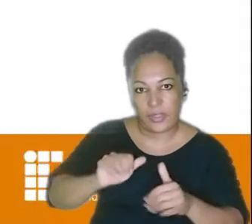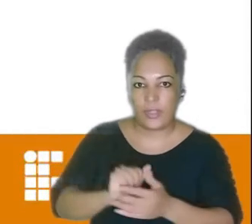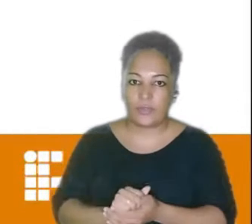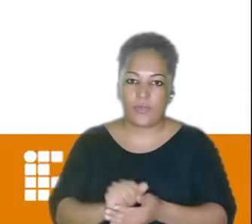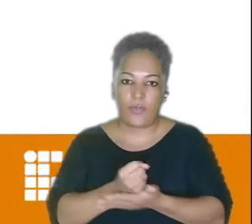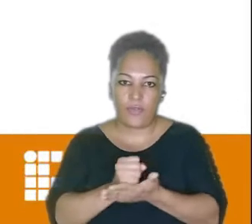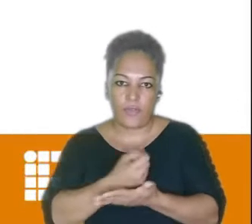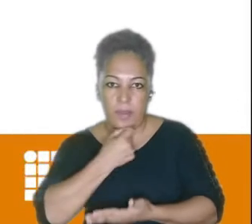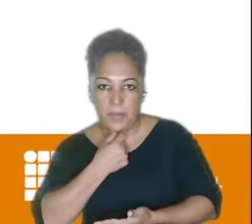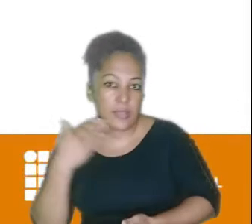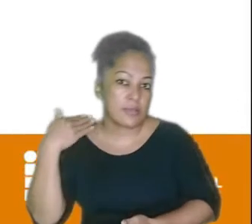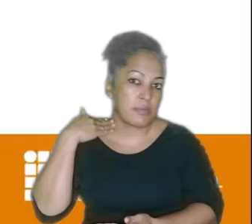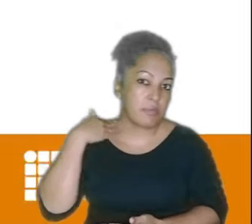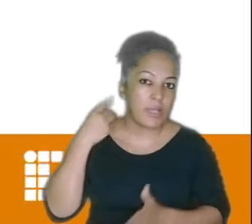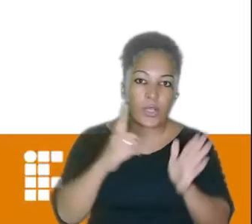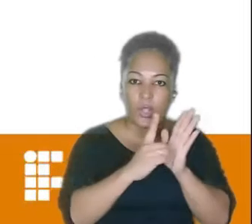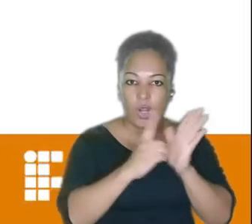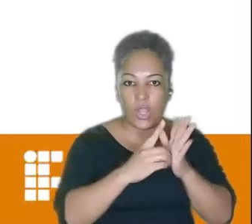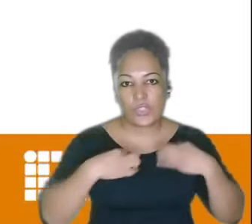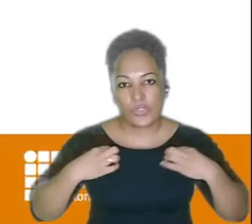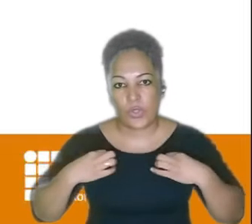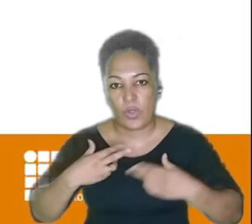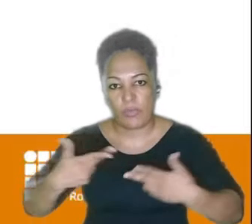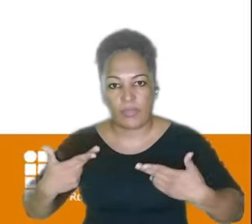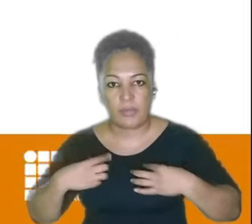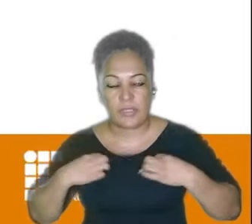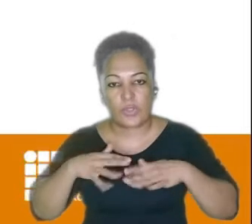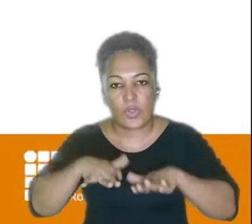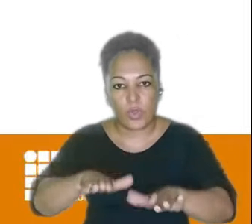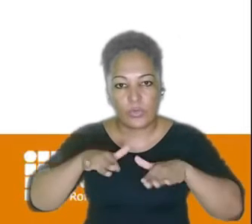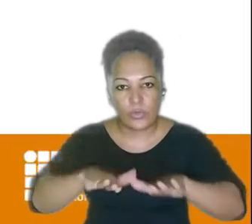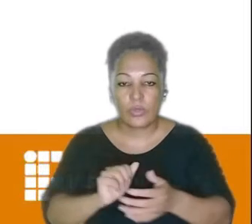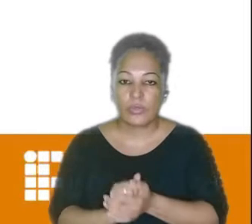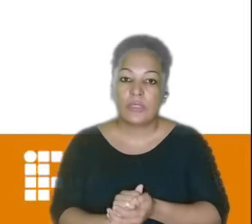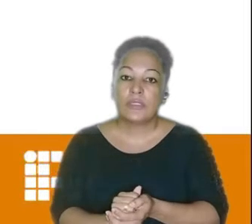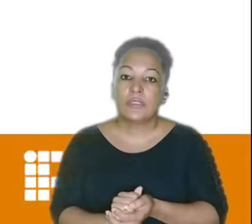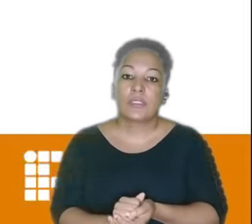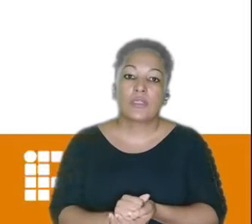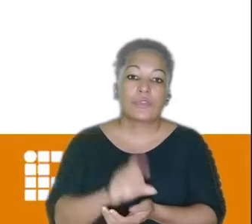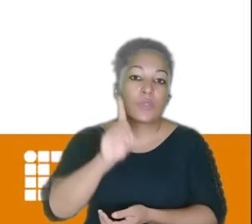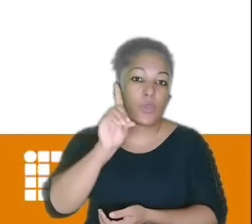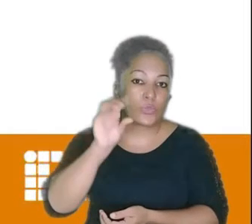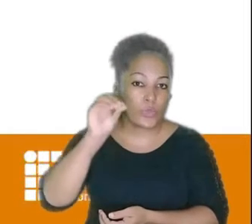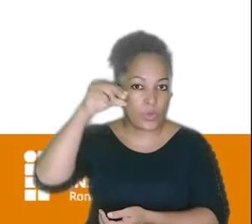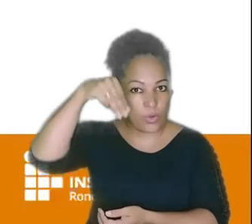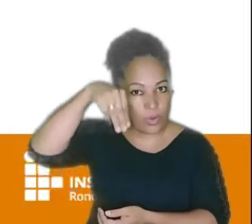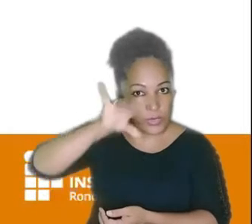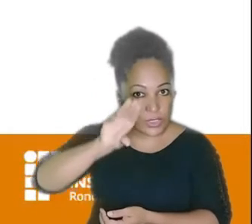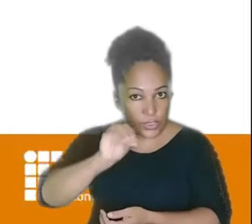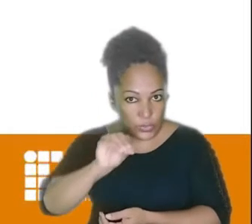supermercado, farmácia, banco, lojas de confecção, fábrica de roupa, tá? Isso é um domínio da